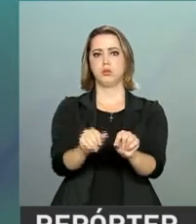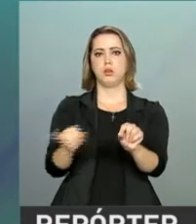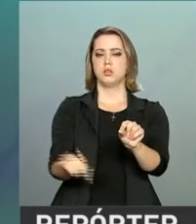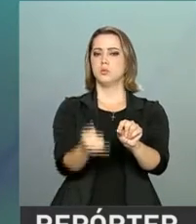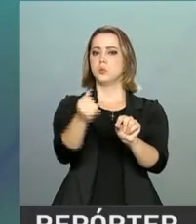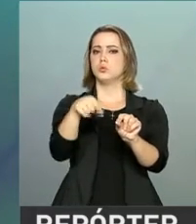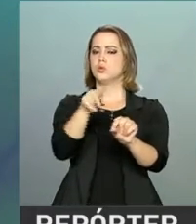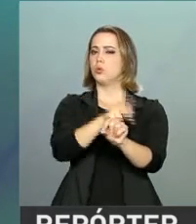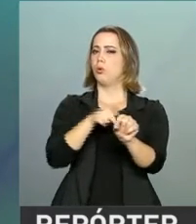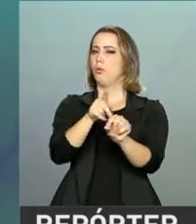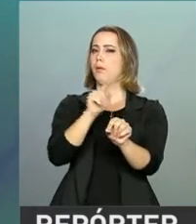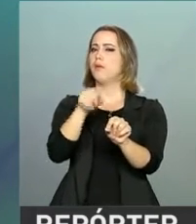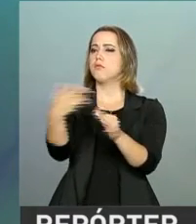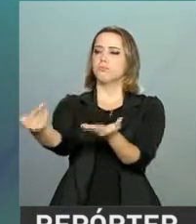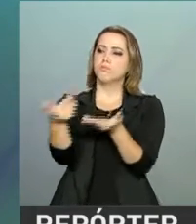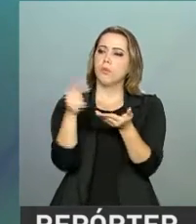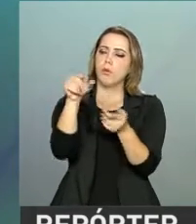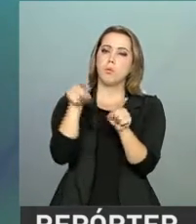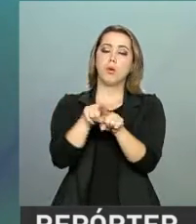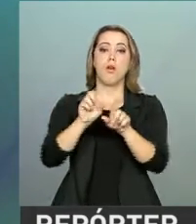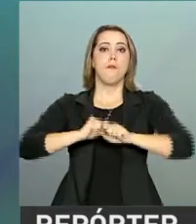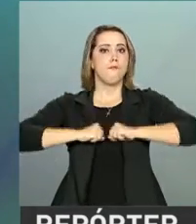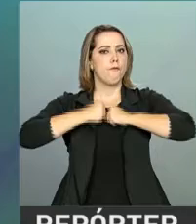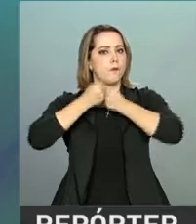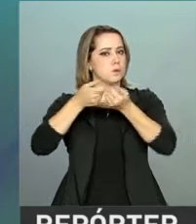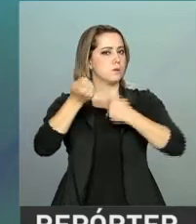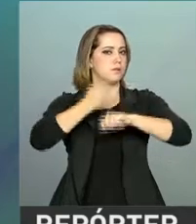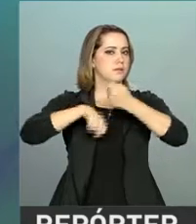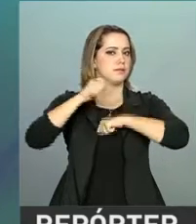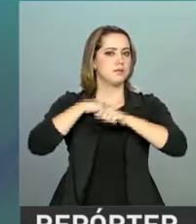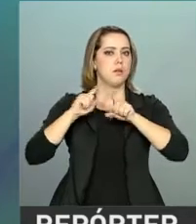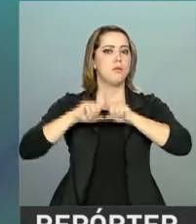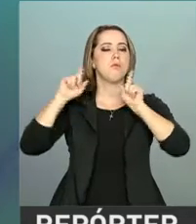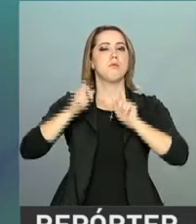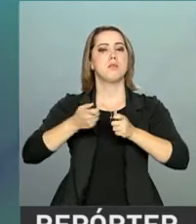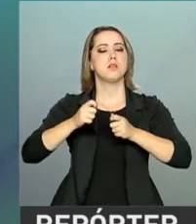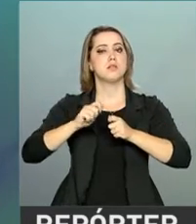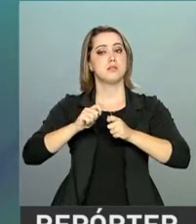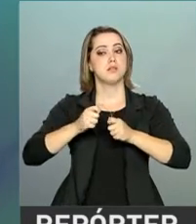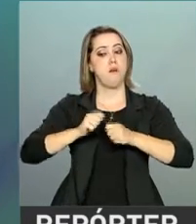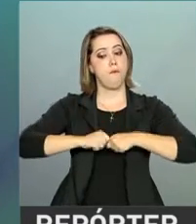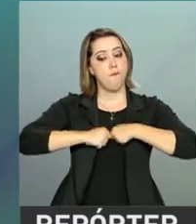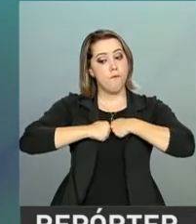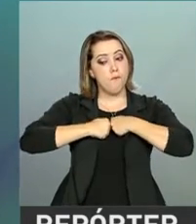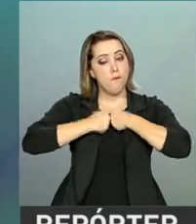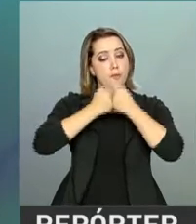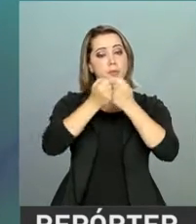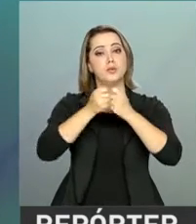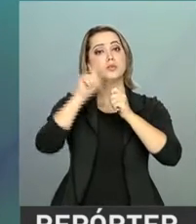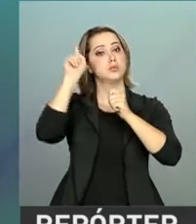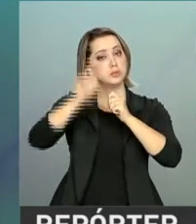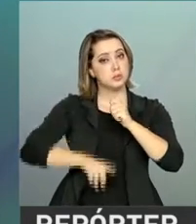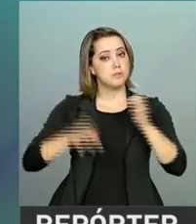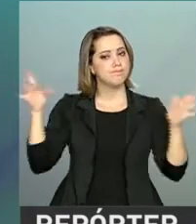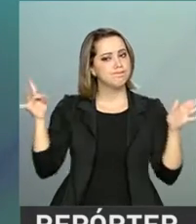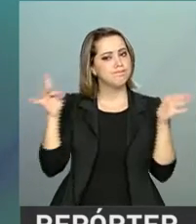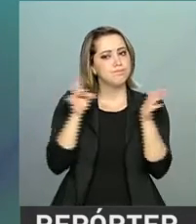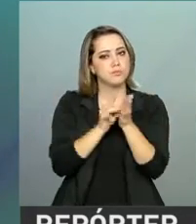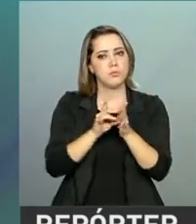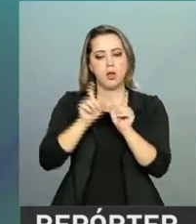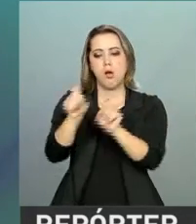país, tudo isso deriva da força da economia. Mas a força motriz da economia é precisamente